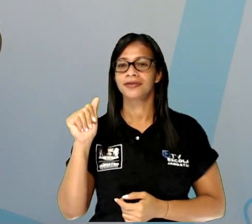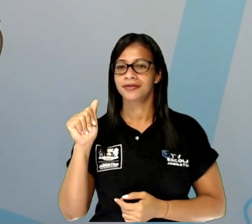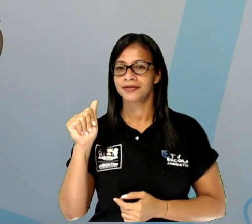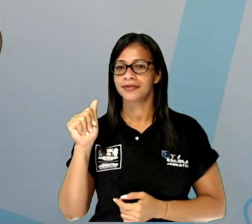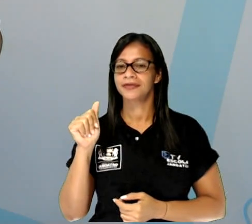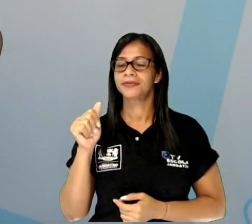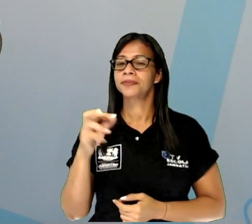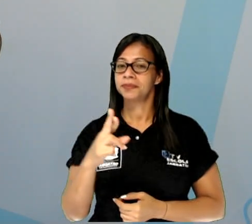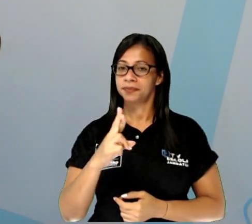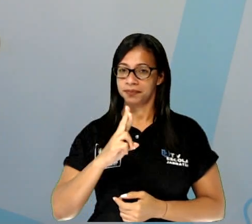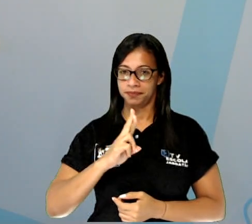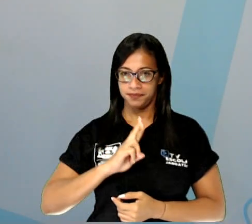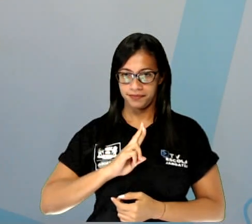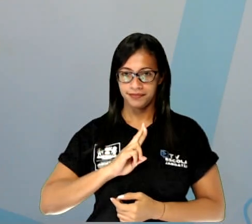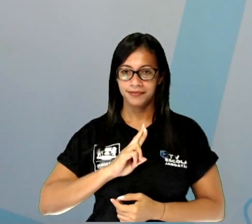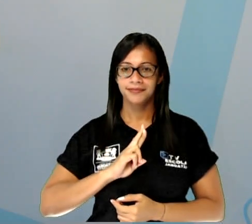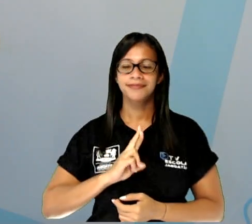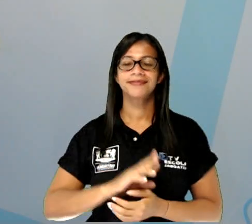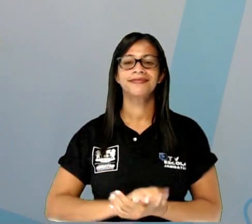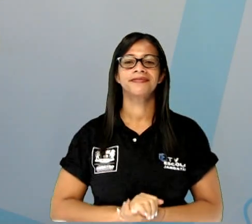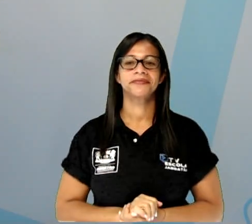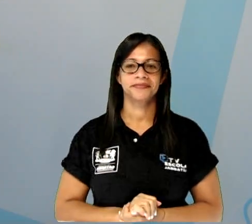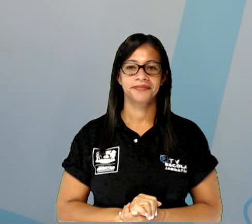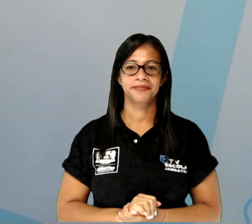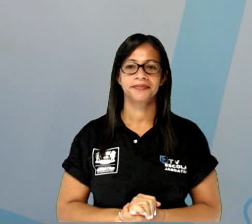tá? Vamos fazer juntos?